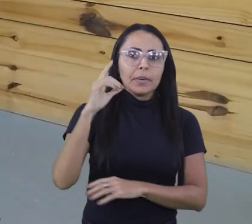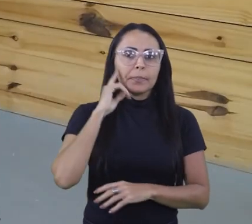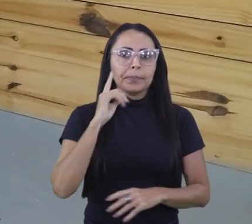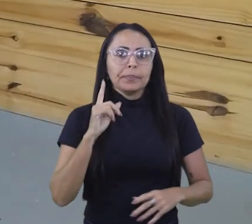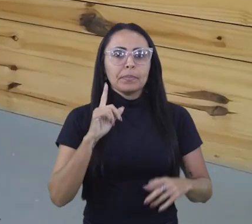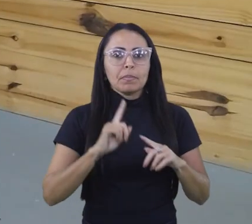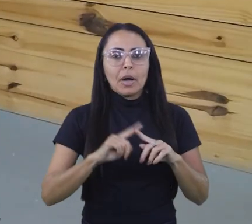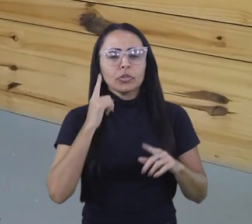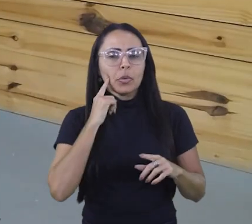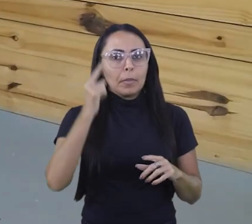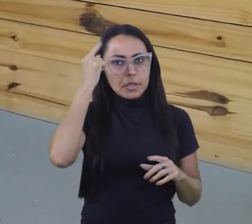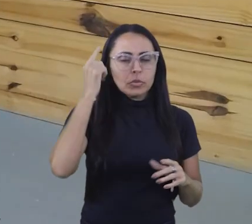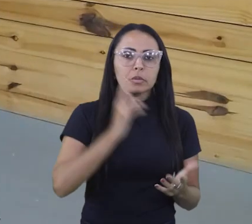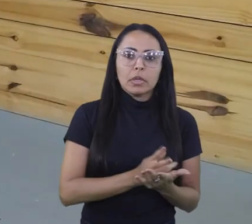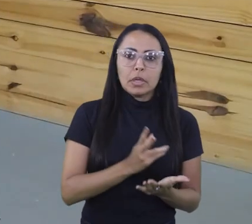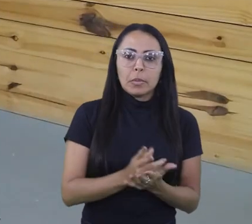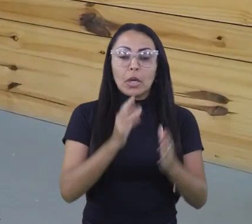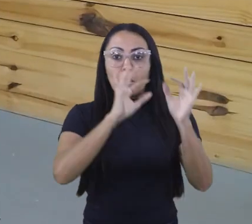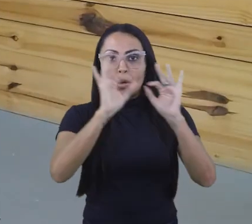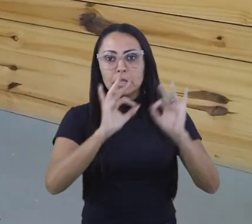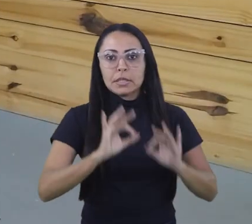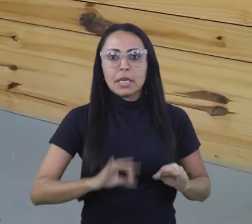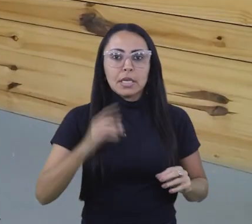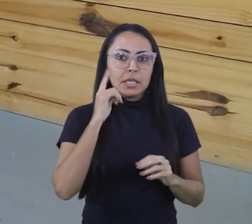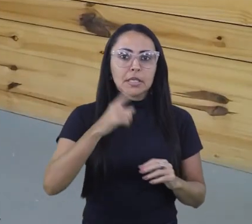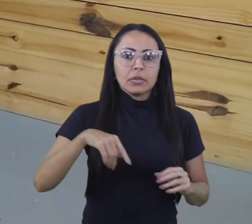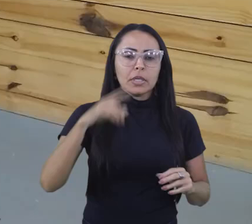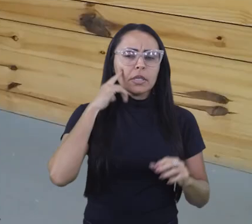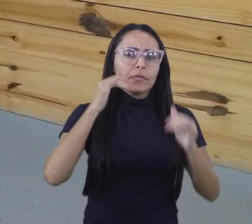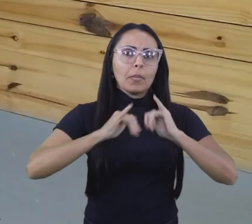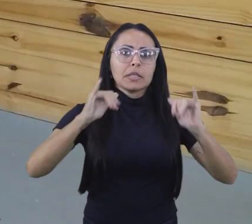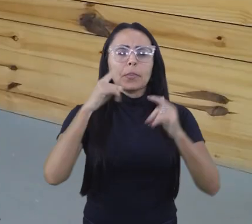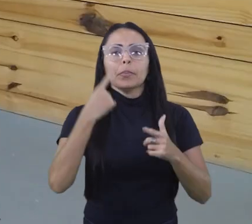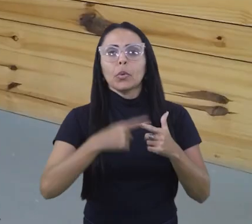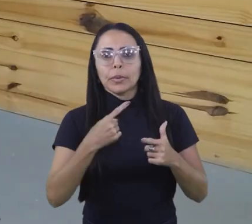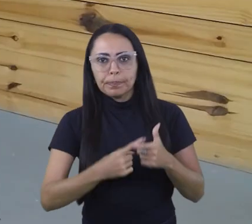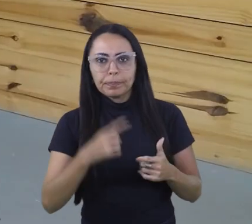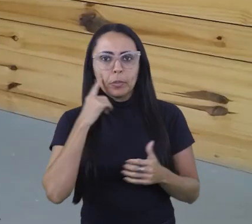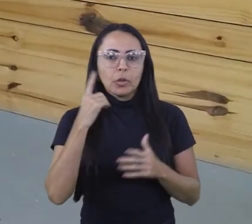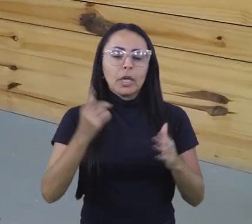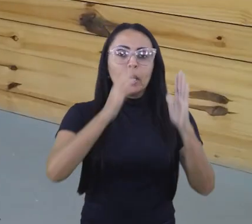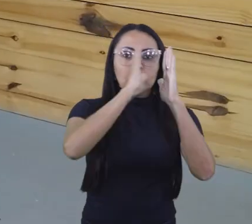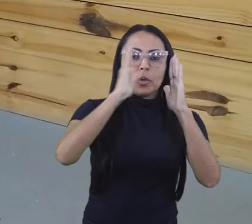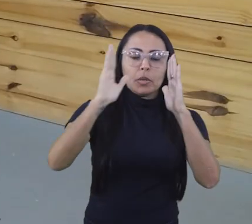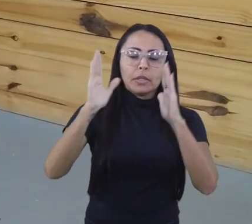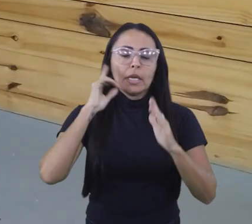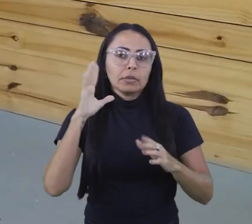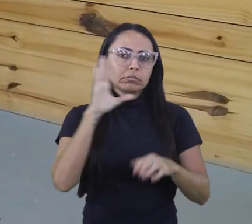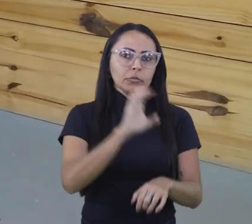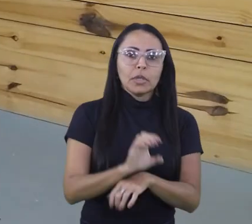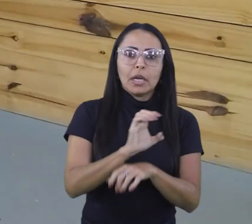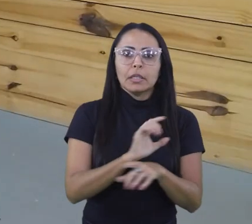mas pensando sempre na organização dessa informação. Por quê? Porque as bibliotecas estavam expandindo